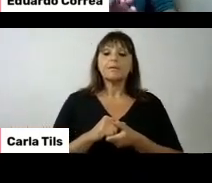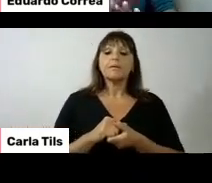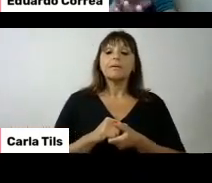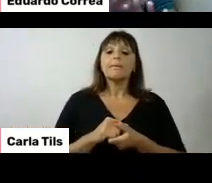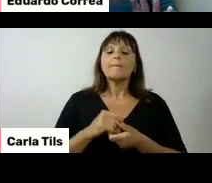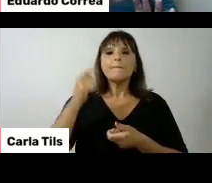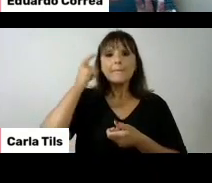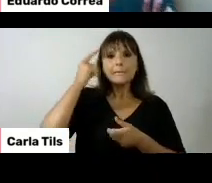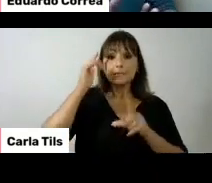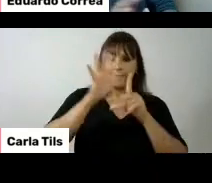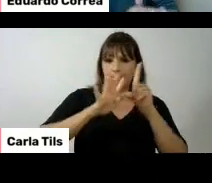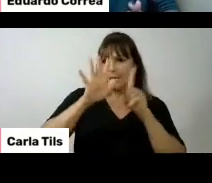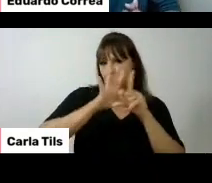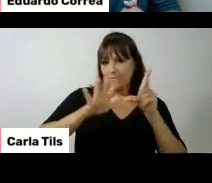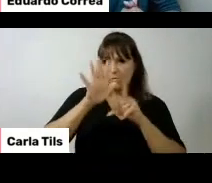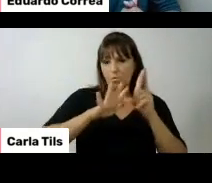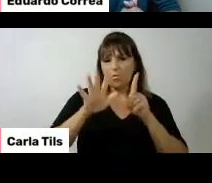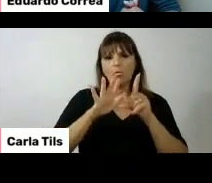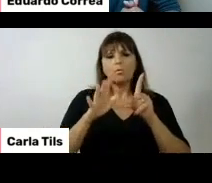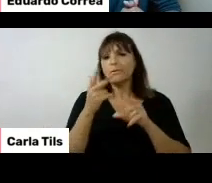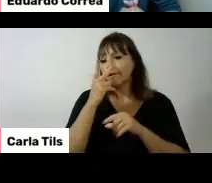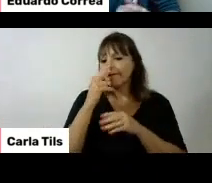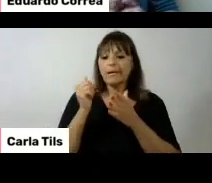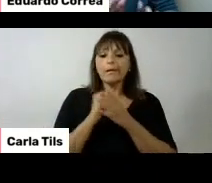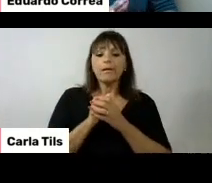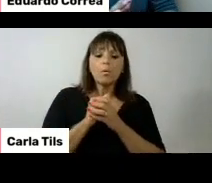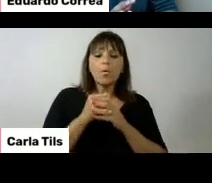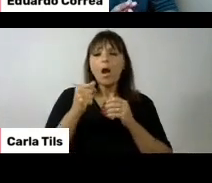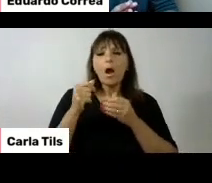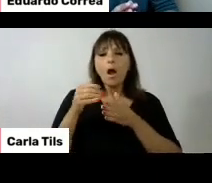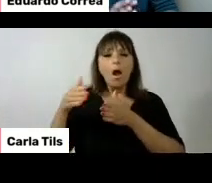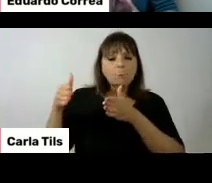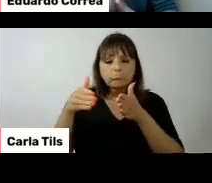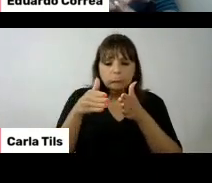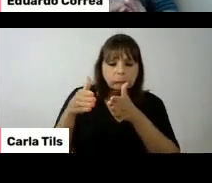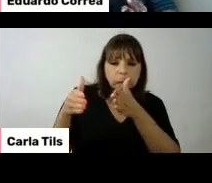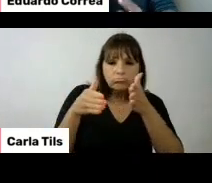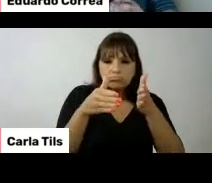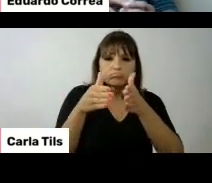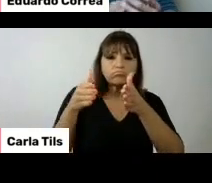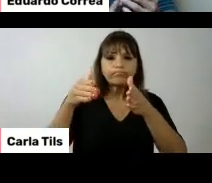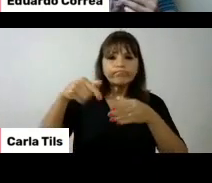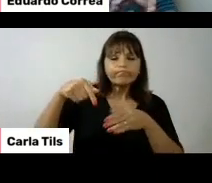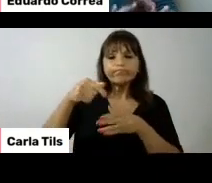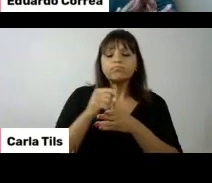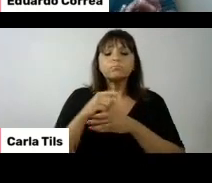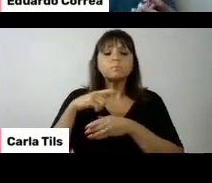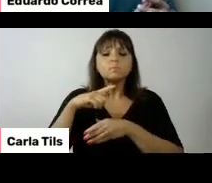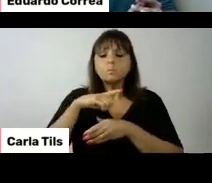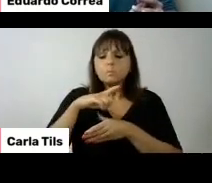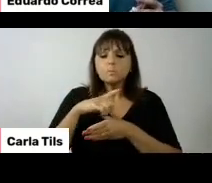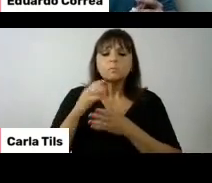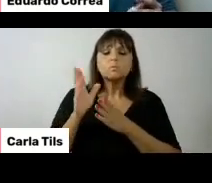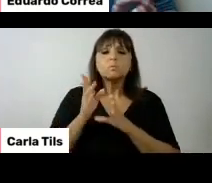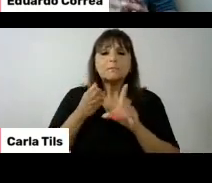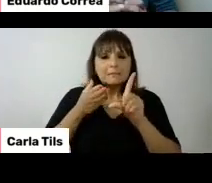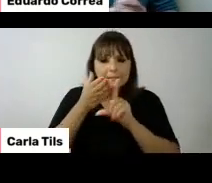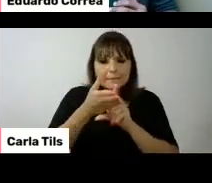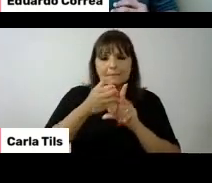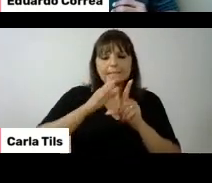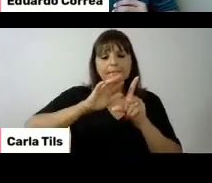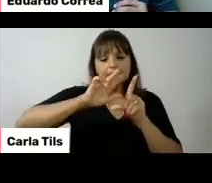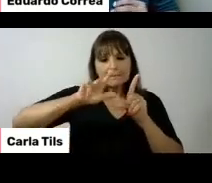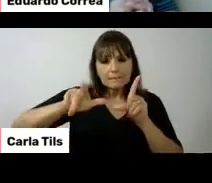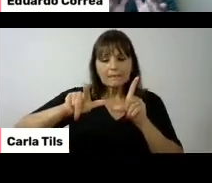também como se fosse um grande labirinto. E aí você pode navegar nela por três formas. A